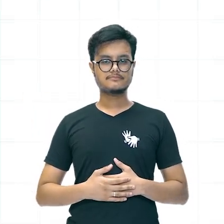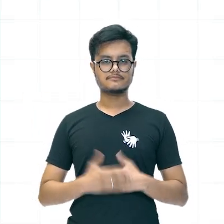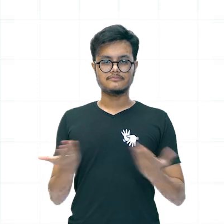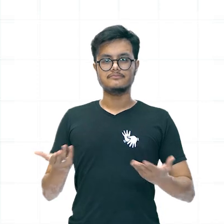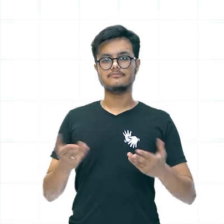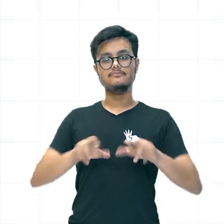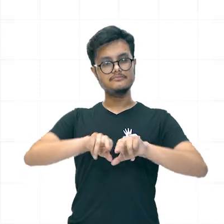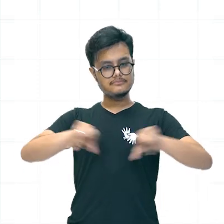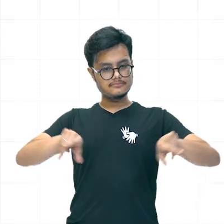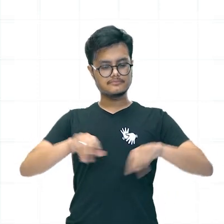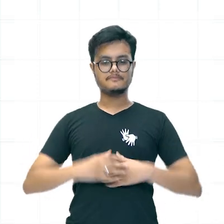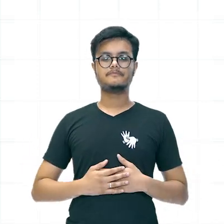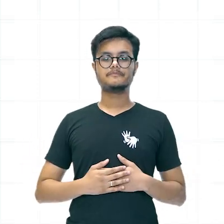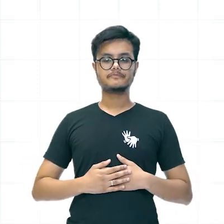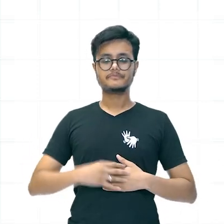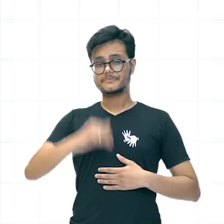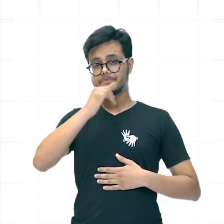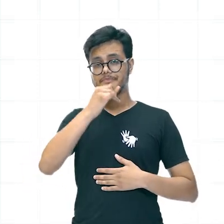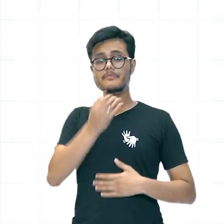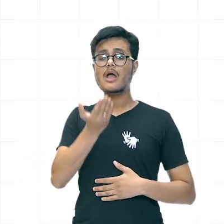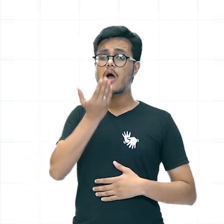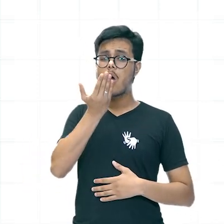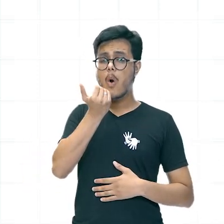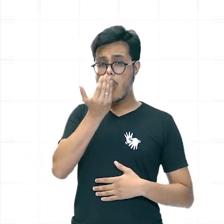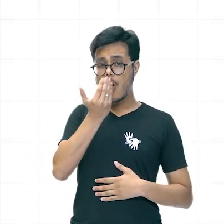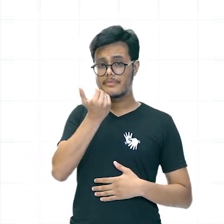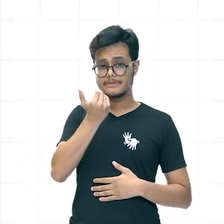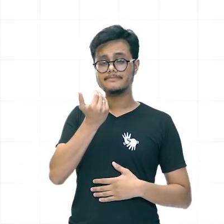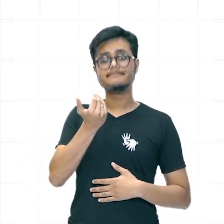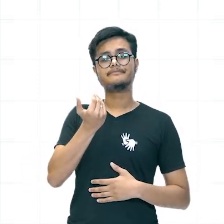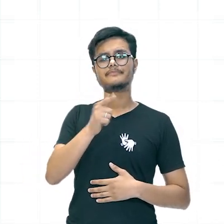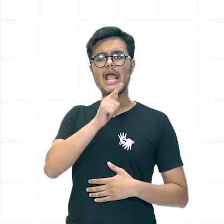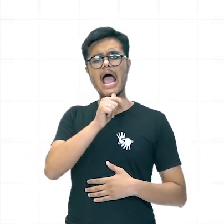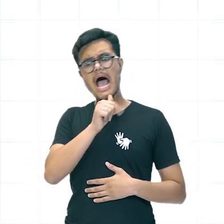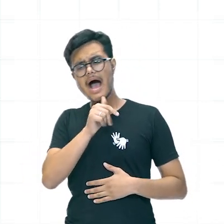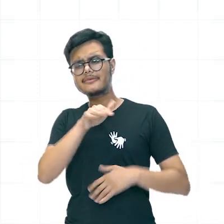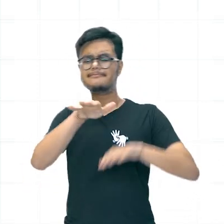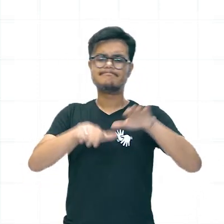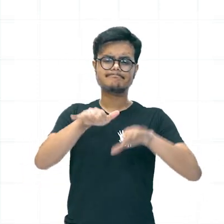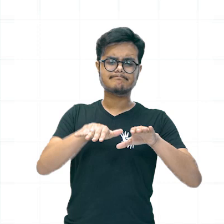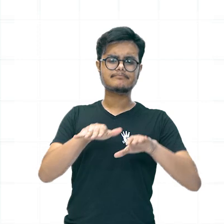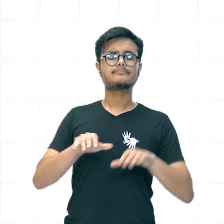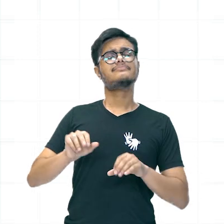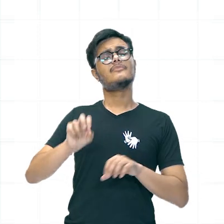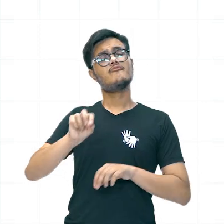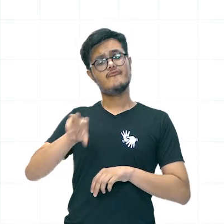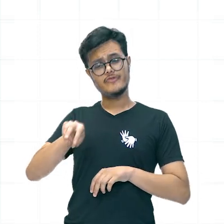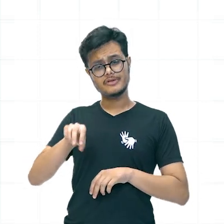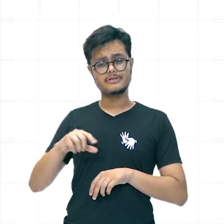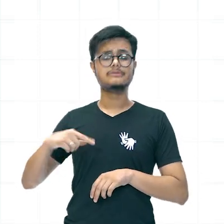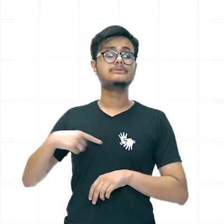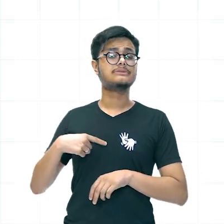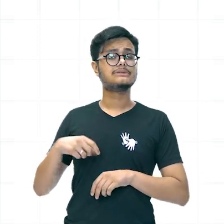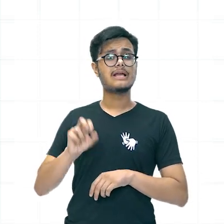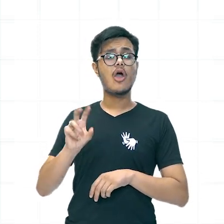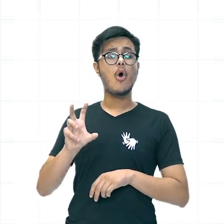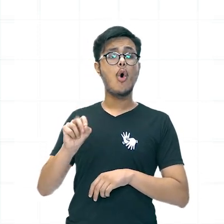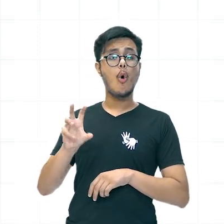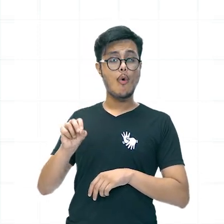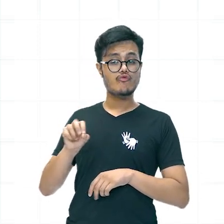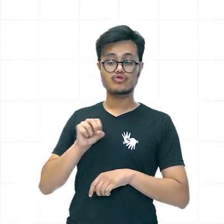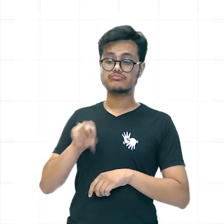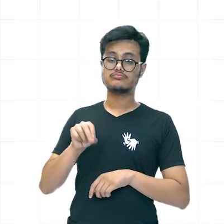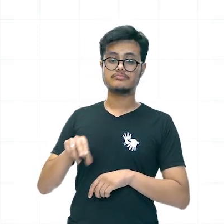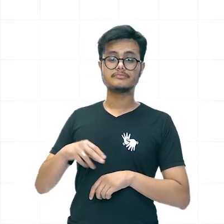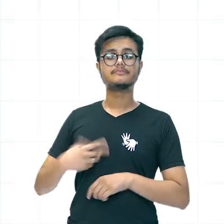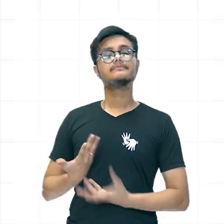das lombrigas. A pessoa vai ingerir, né, através aí da água, do alimento contaminado, os ovos, né,